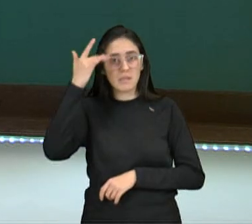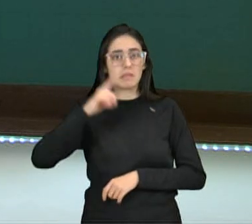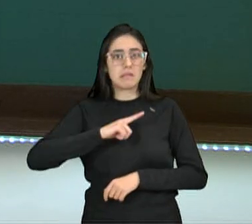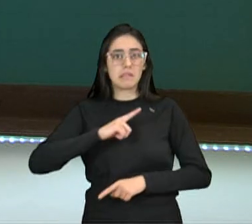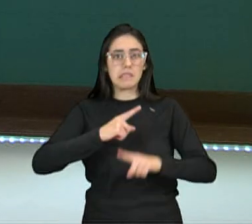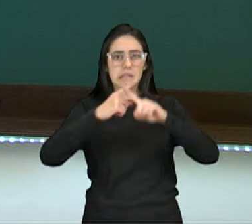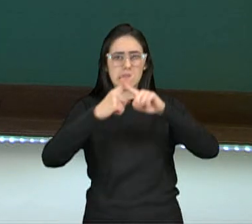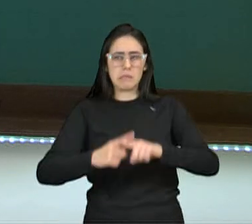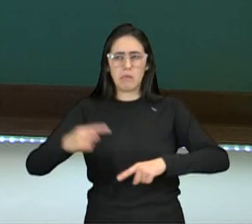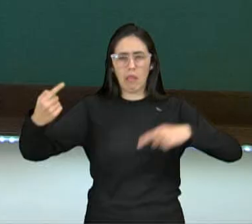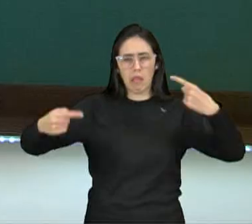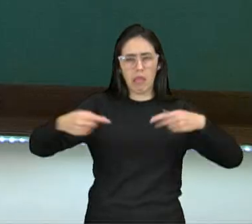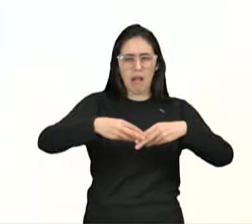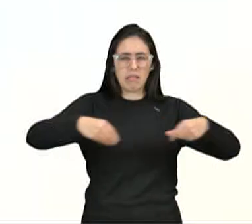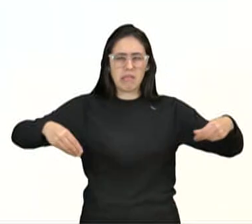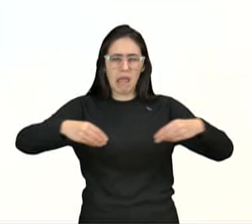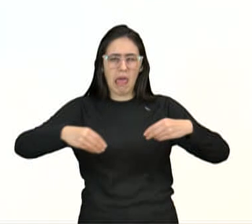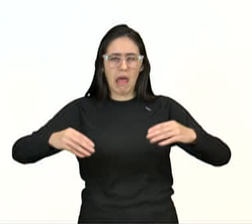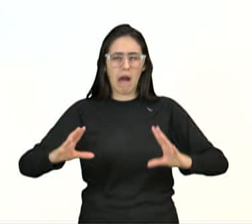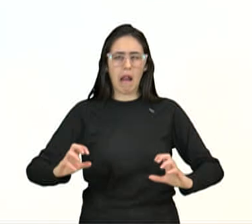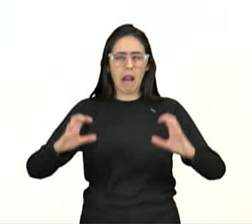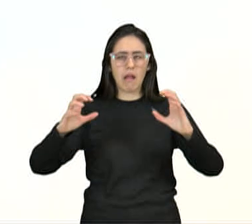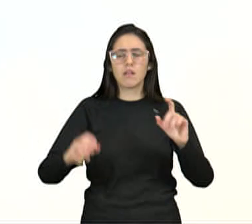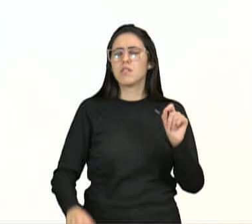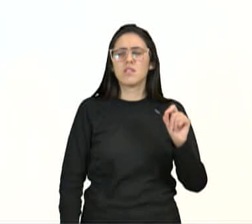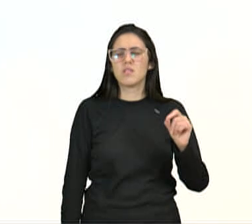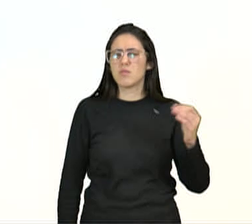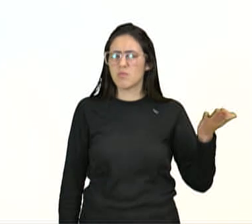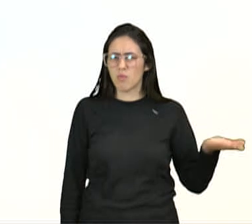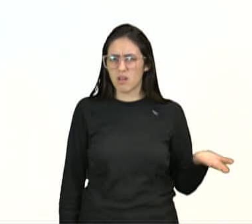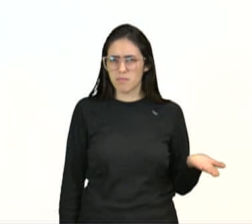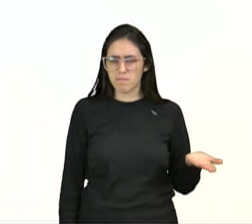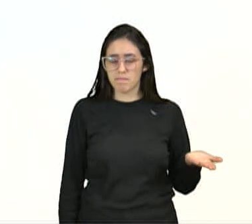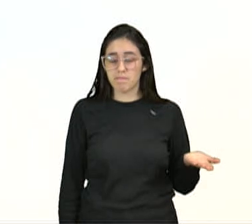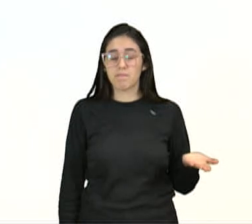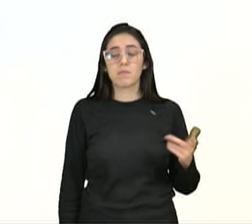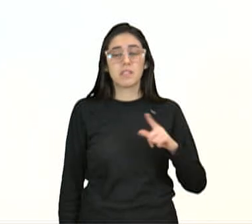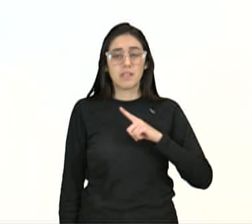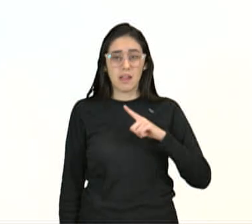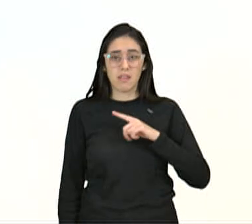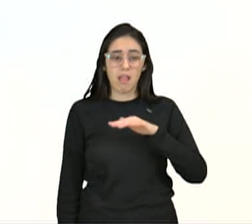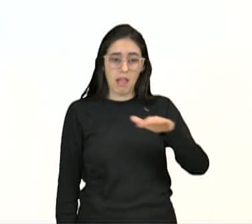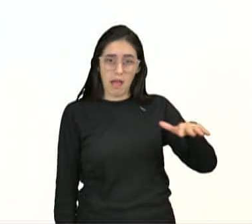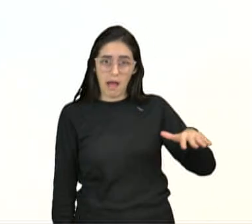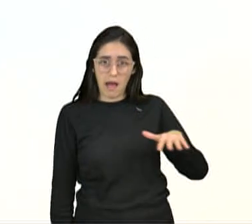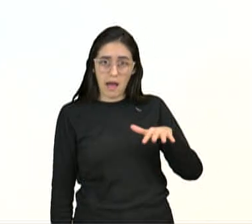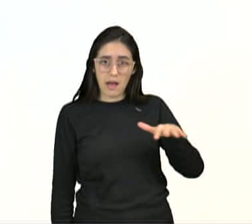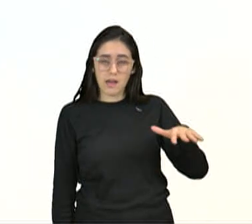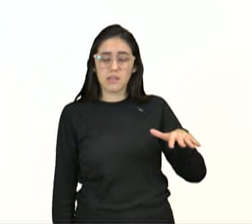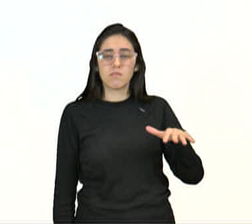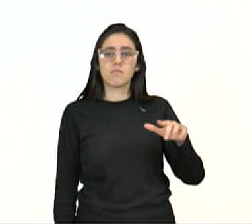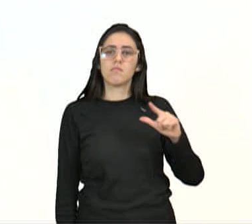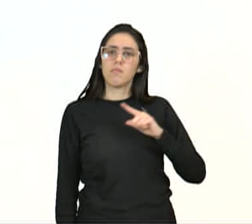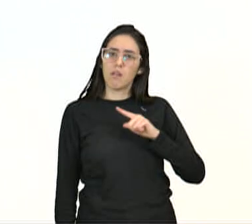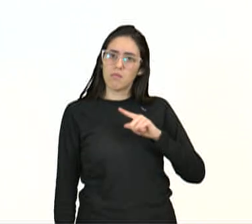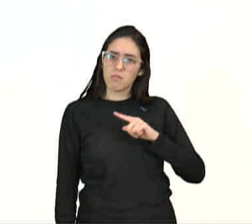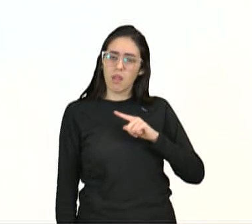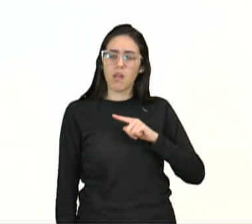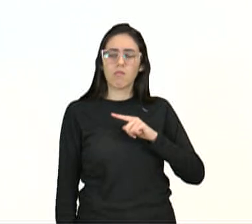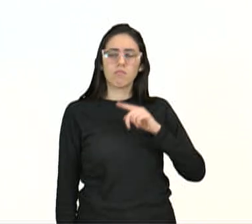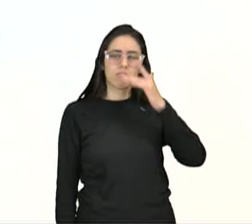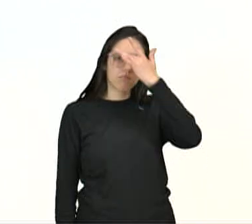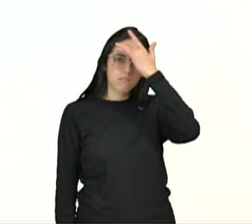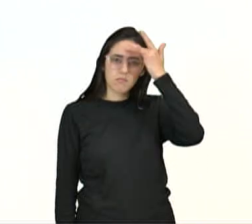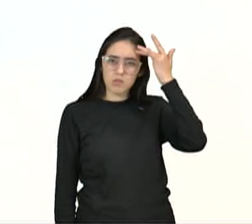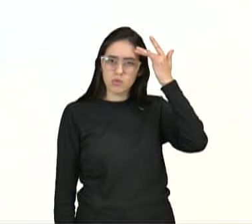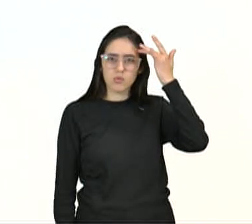disputas territoriais? O que são essas disputas territoriais? Então eu tenho áreas que eram ocupadas por algumas pessoas,